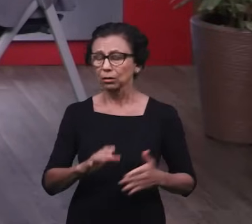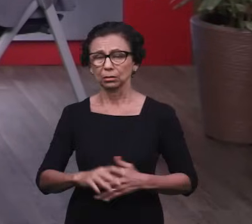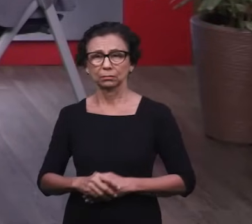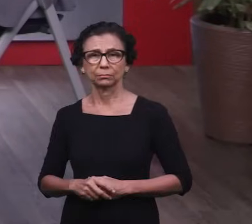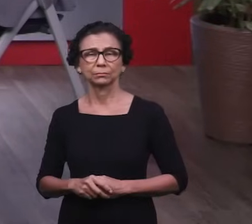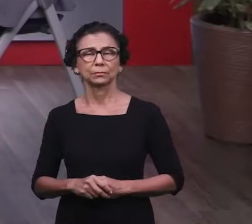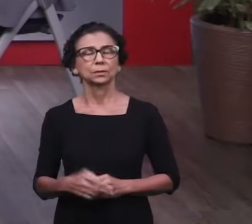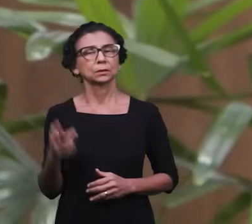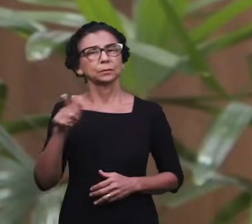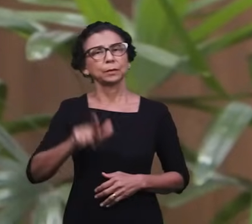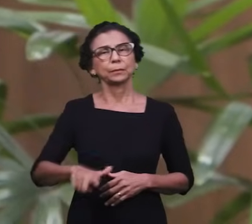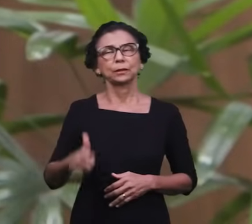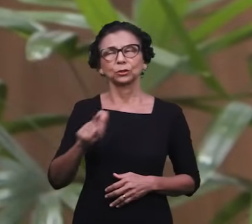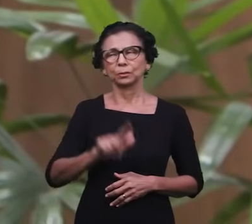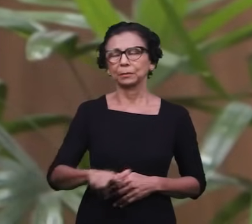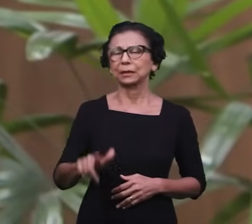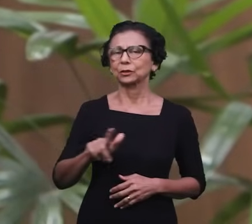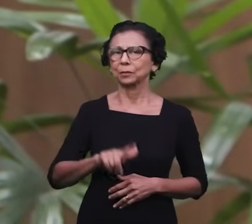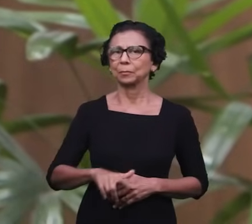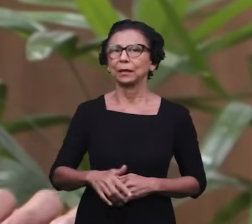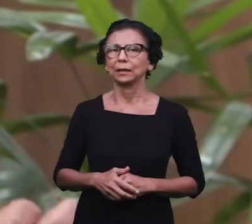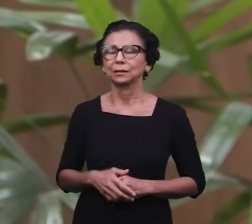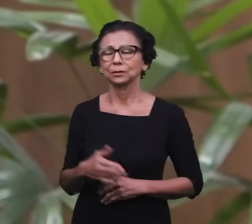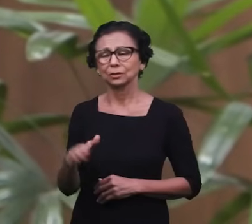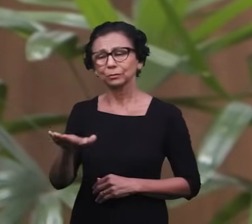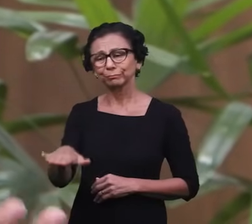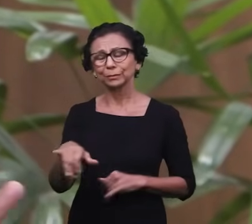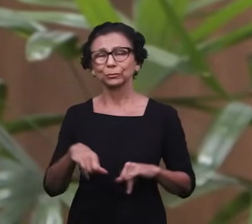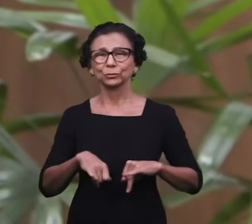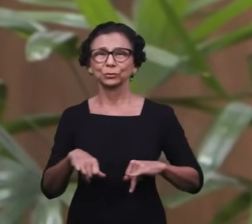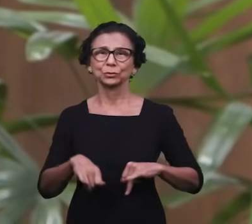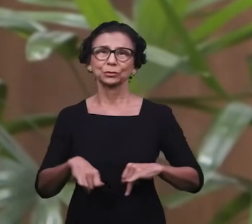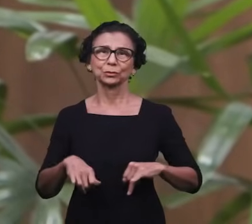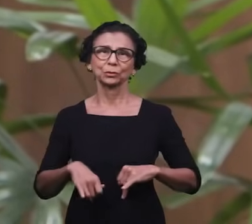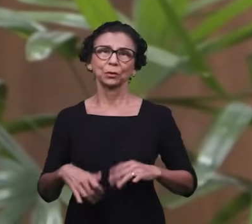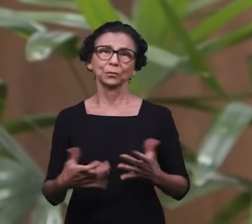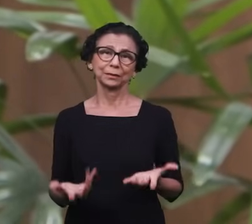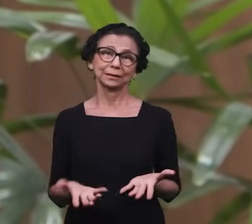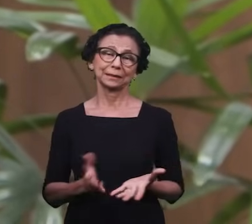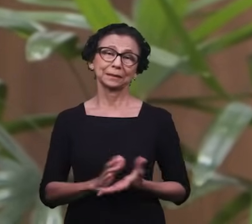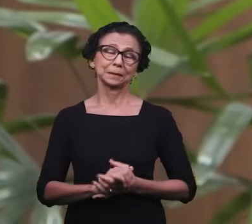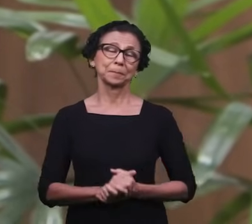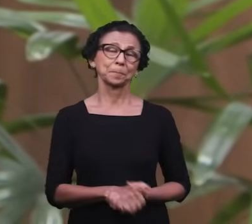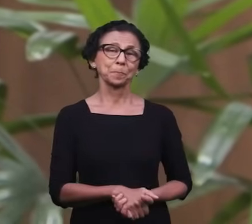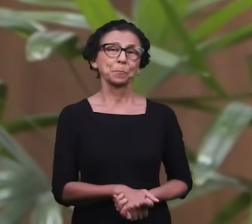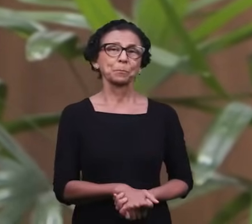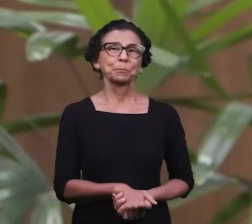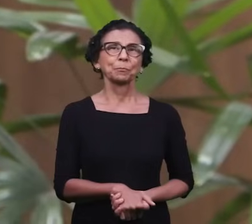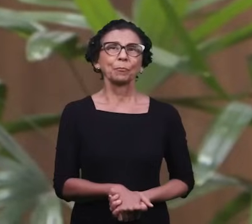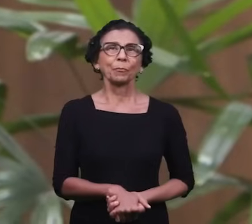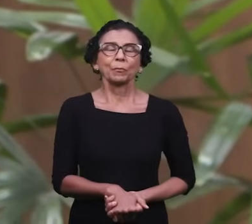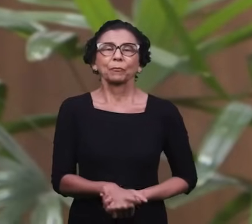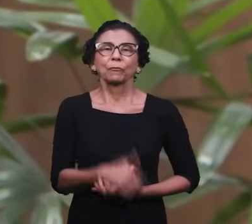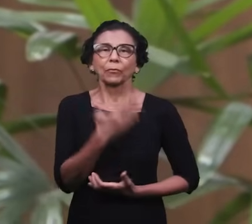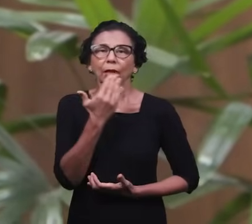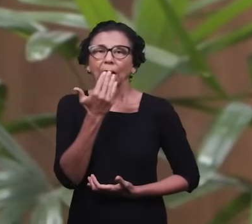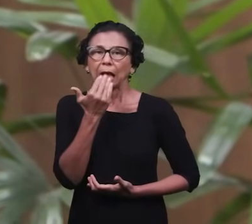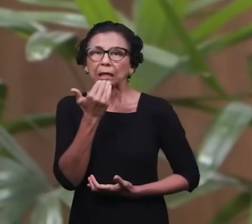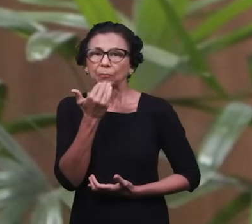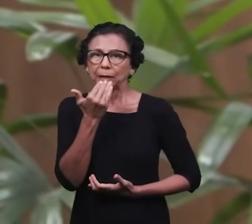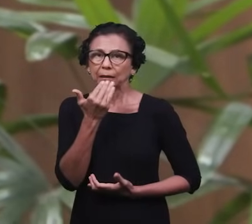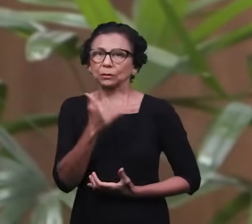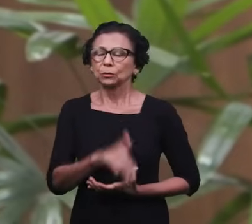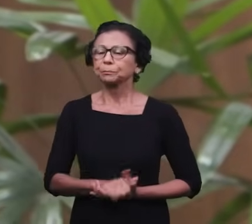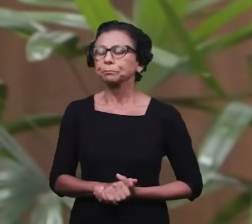sequência. Então, muito sofrimento com pequenas mudanças. Só ingere determinados alimentos. Mudou o alimento, ele